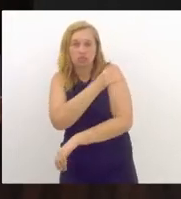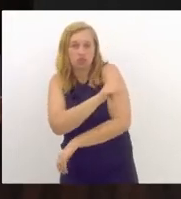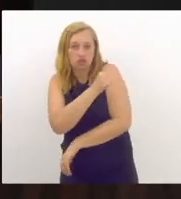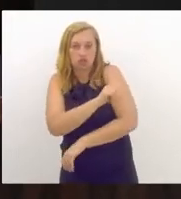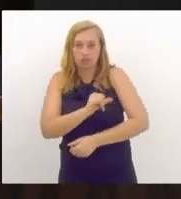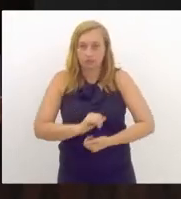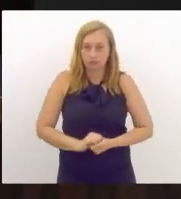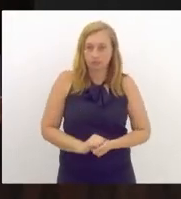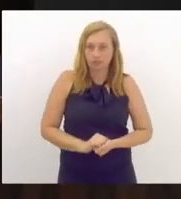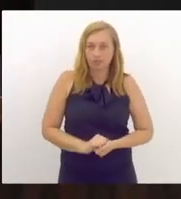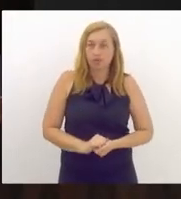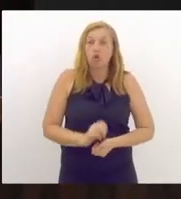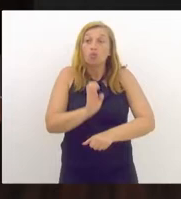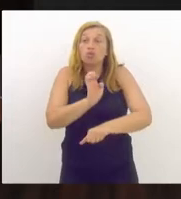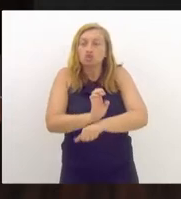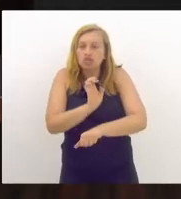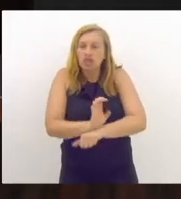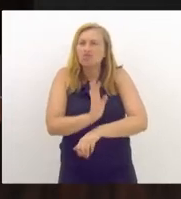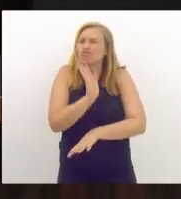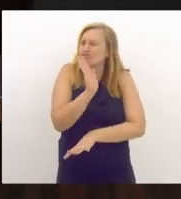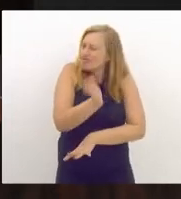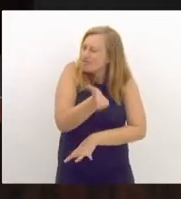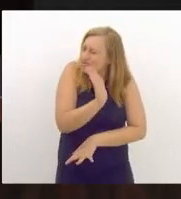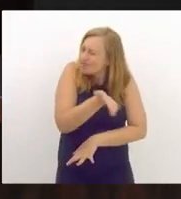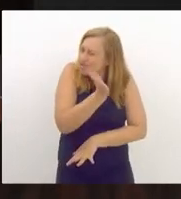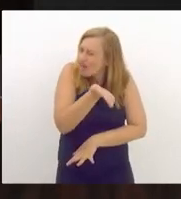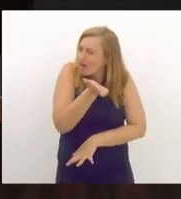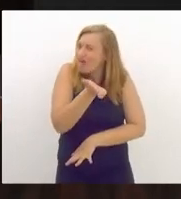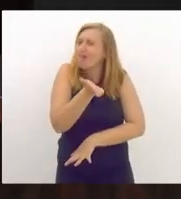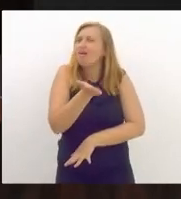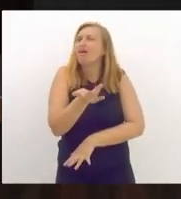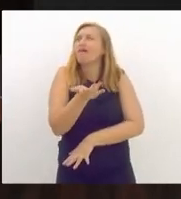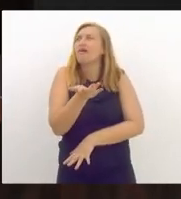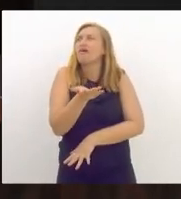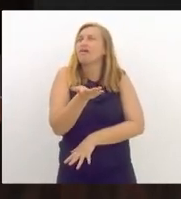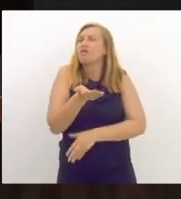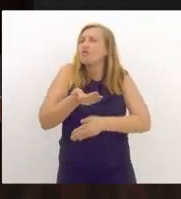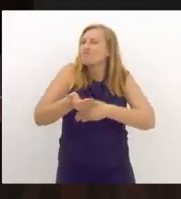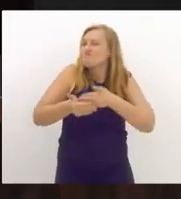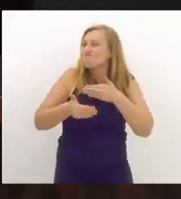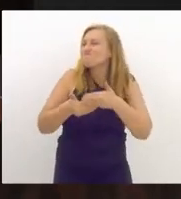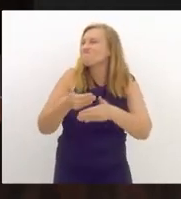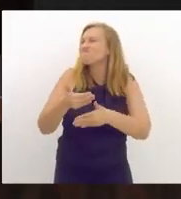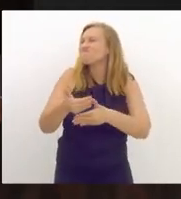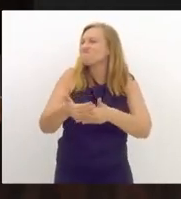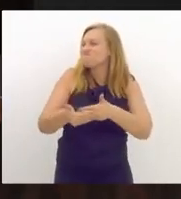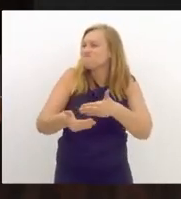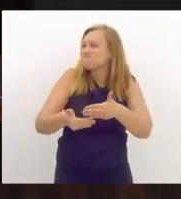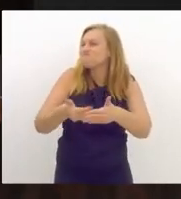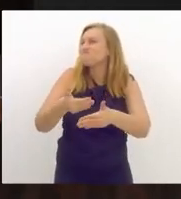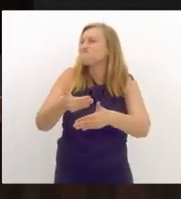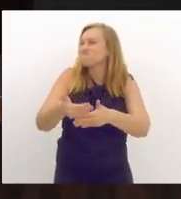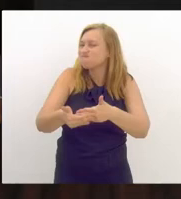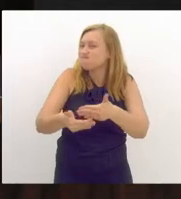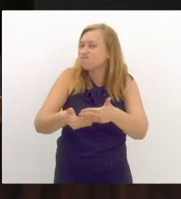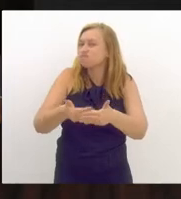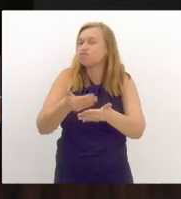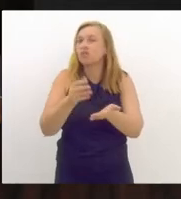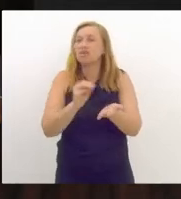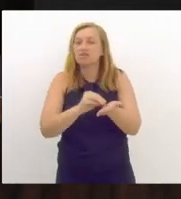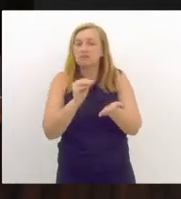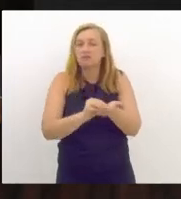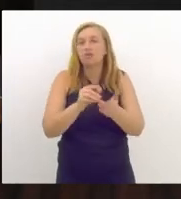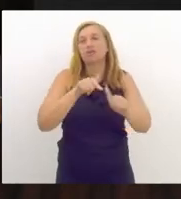de Janeiro um estado que já vinha com um processo de desemprego